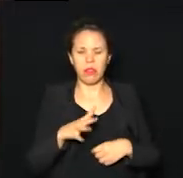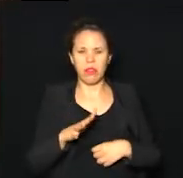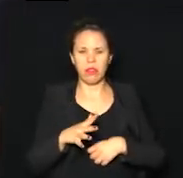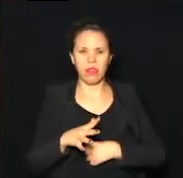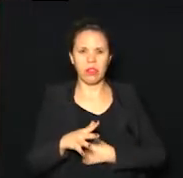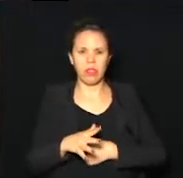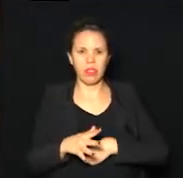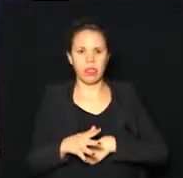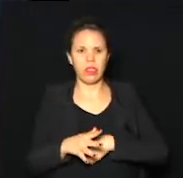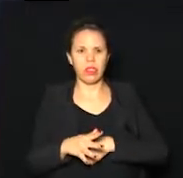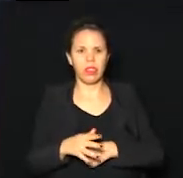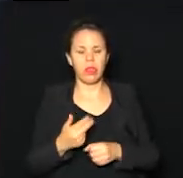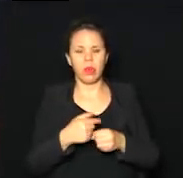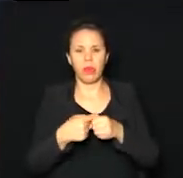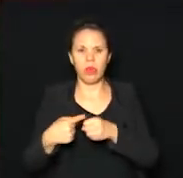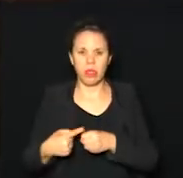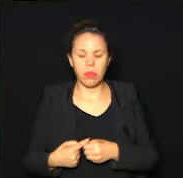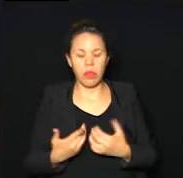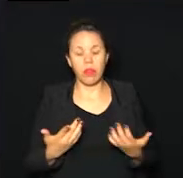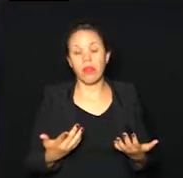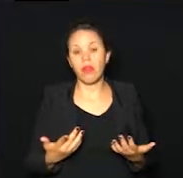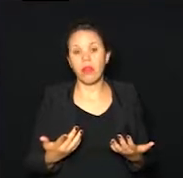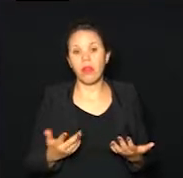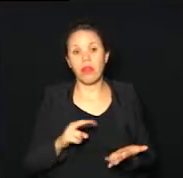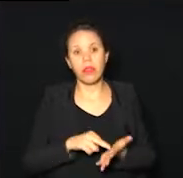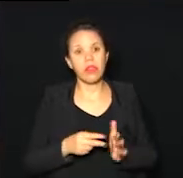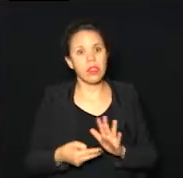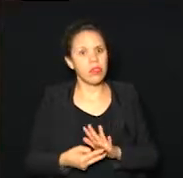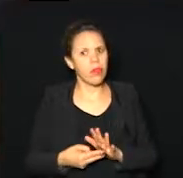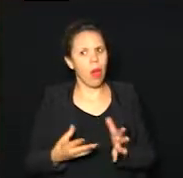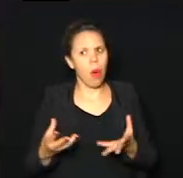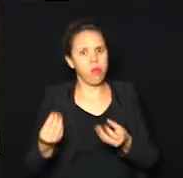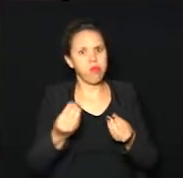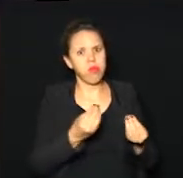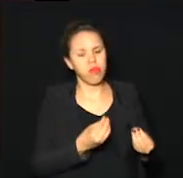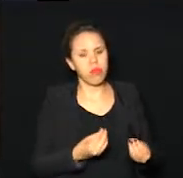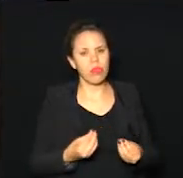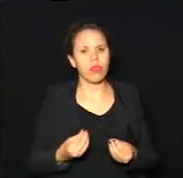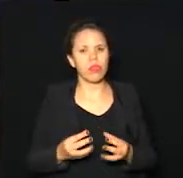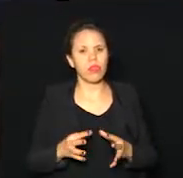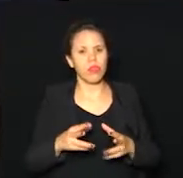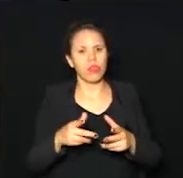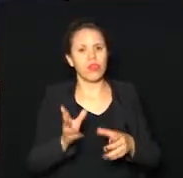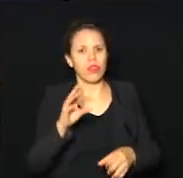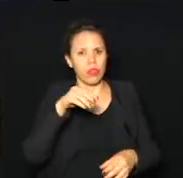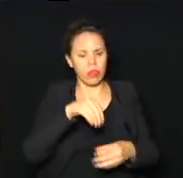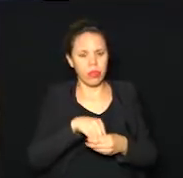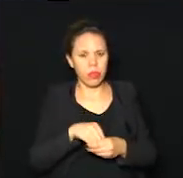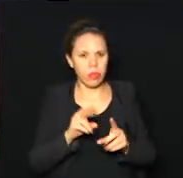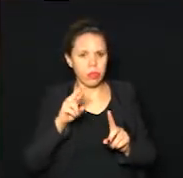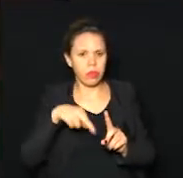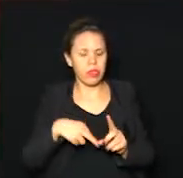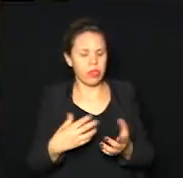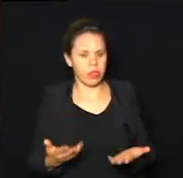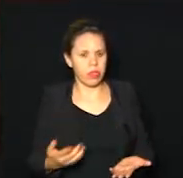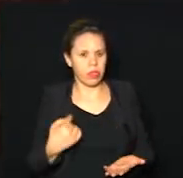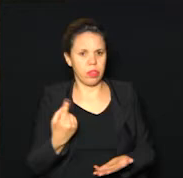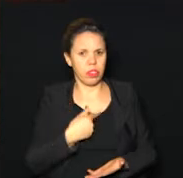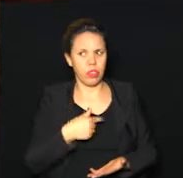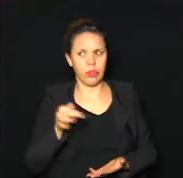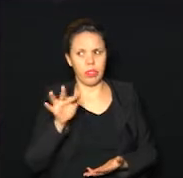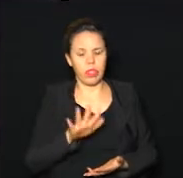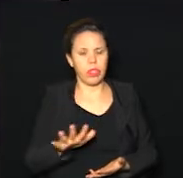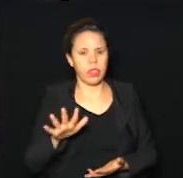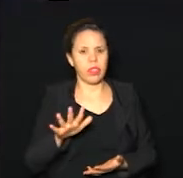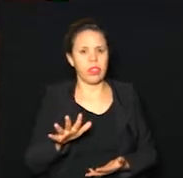um pouco menos, municipais. Ou seja, é um monte. Desse montante todo, nós estamos dentro de uma representação, a nossa federação,